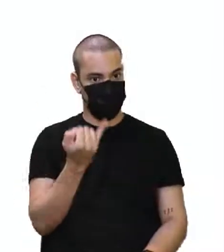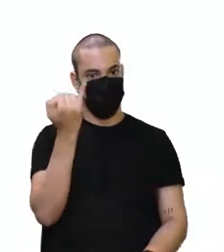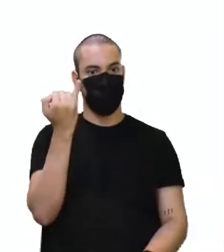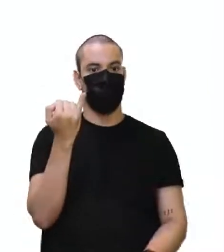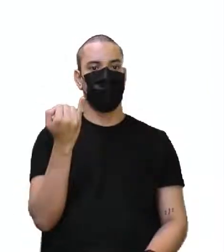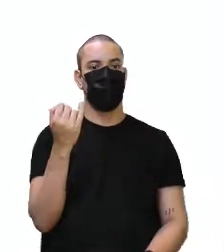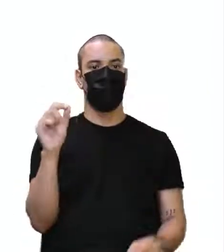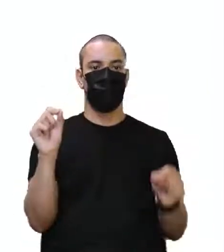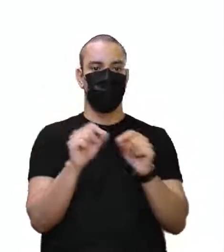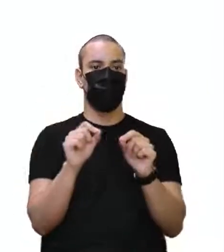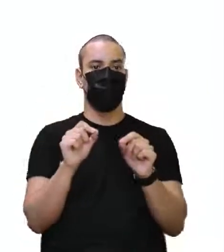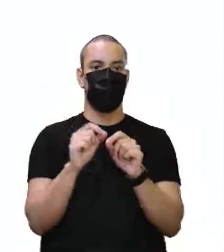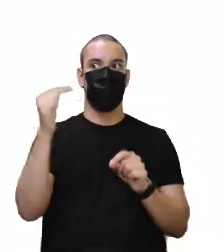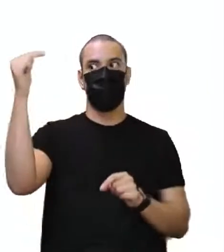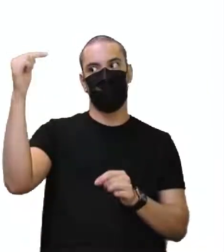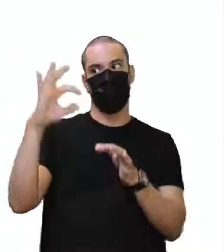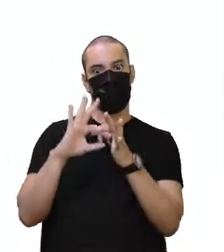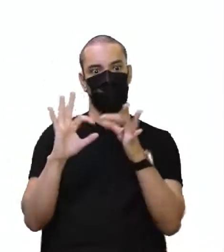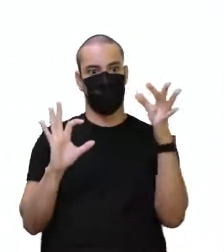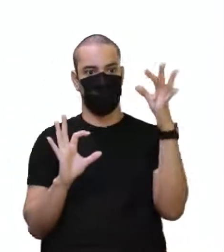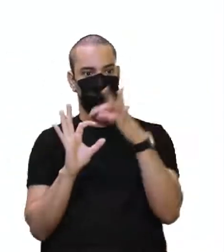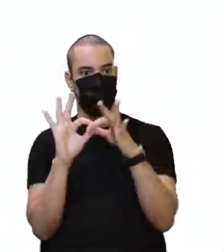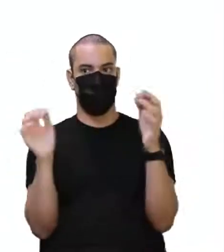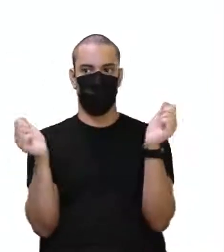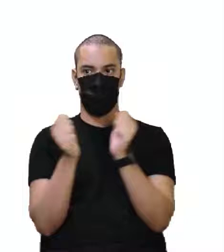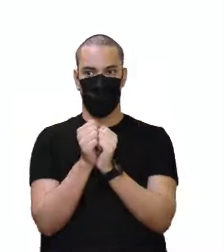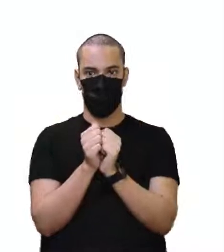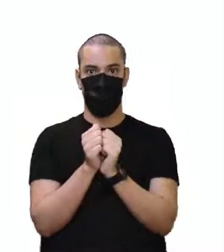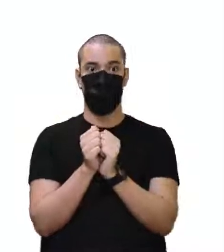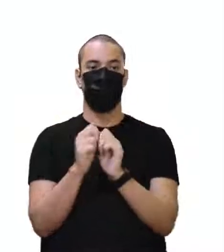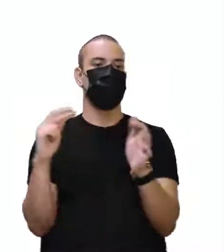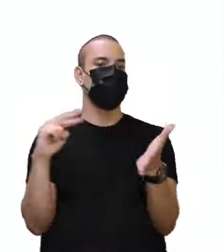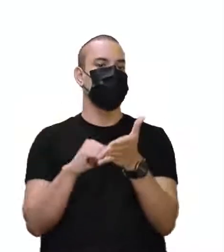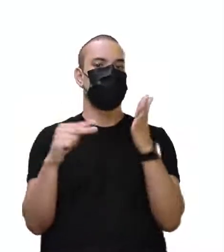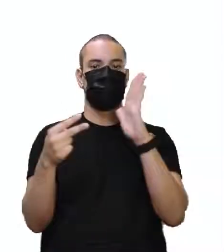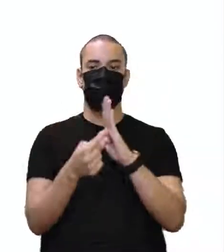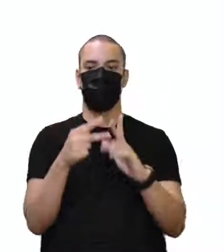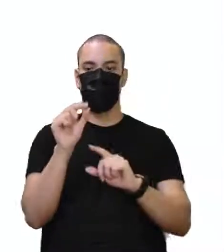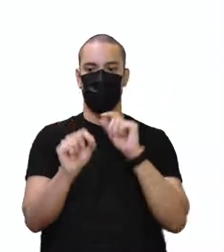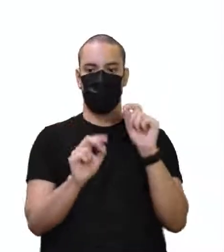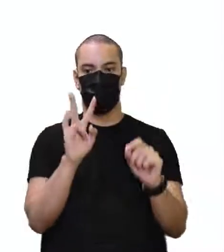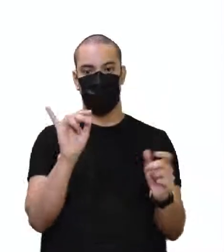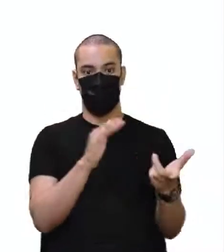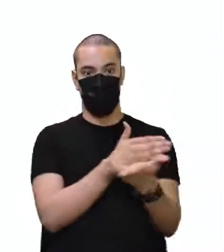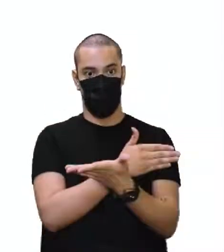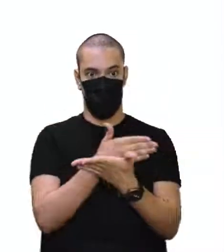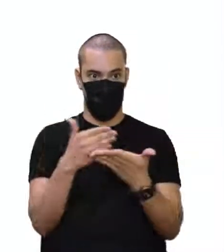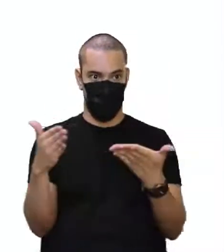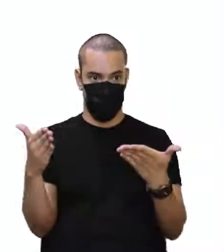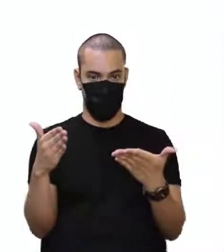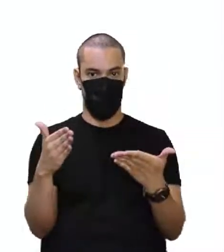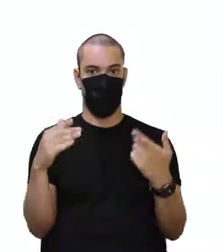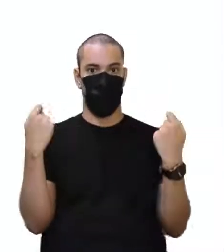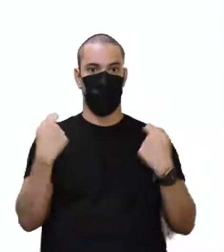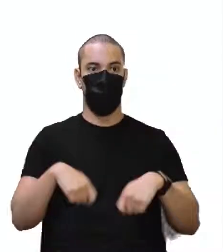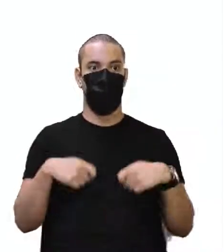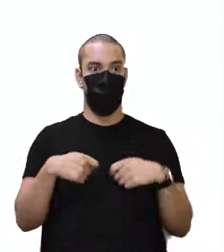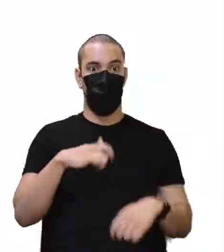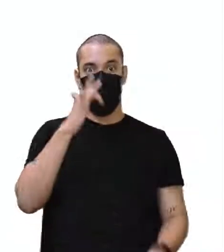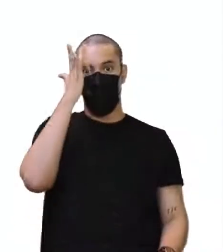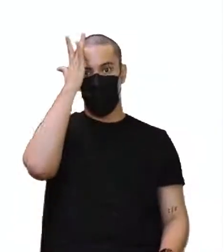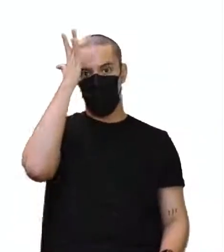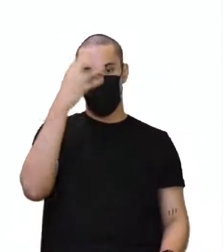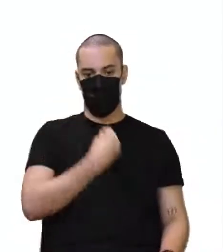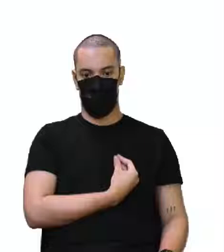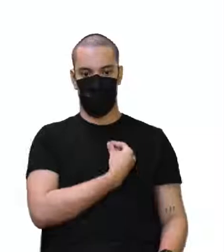né? Ou seja, você vai ter aí, inicialmente você vai ter que, para facilitar a